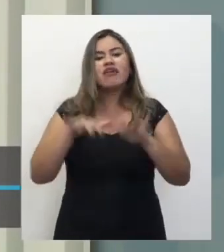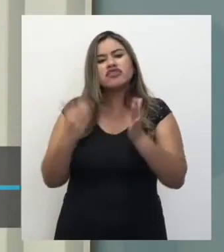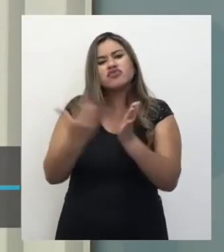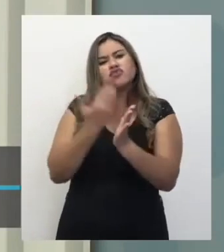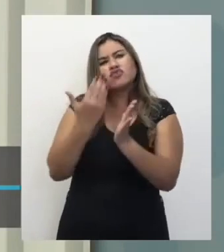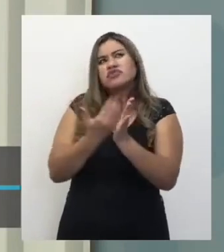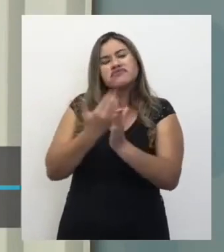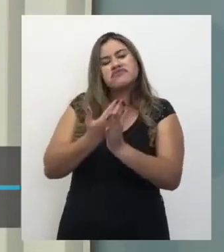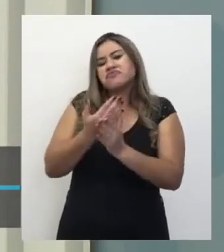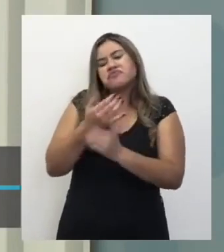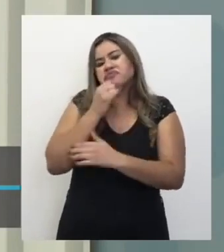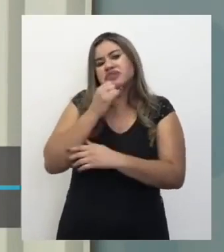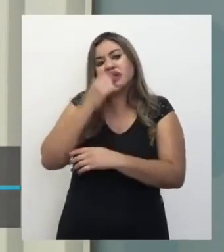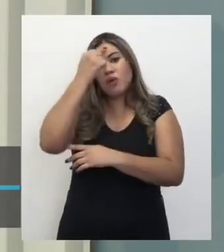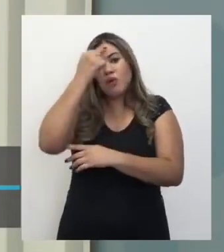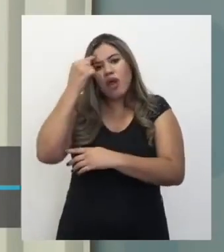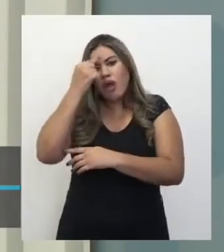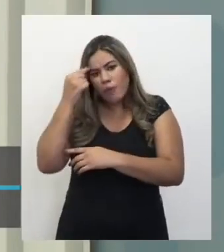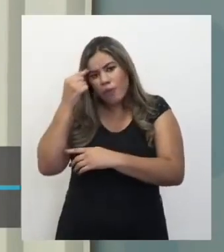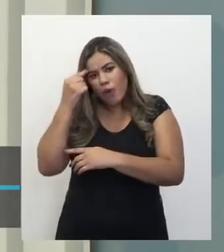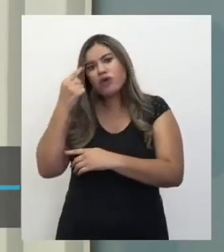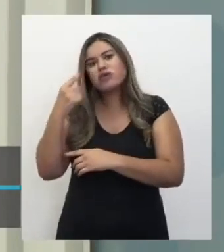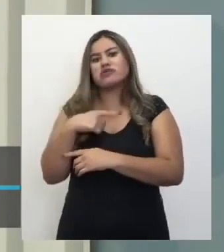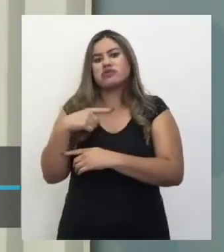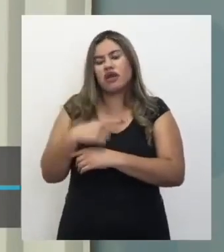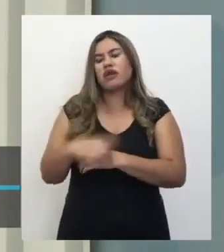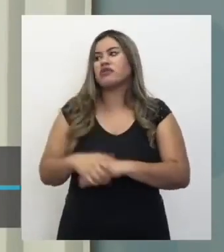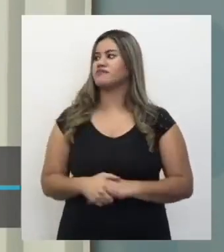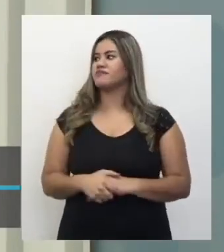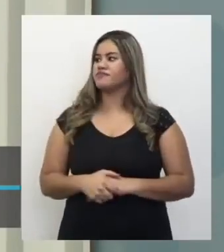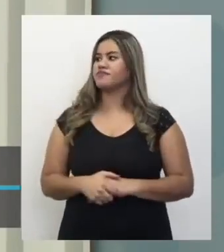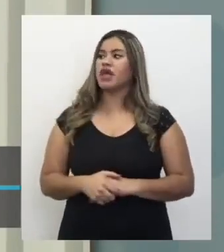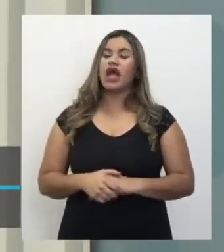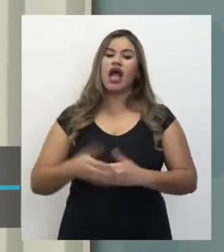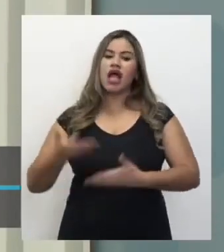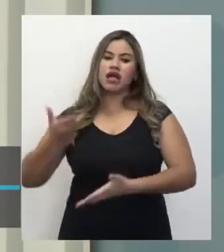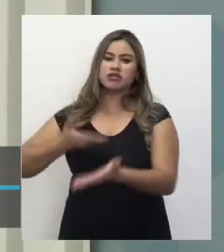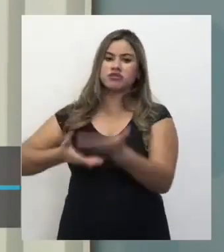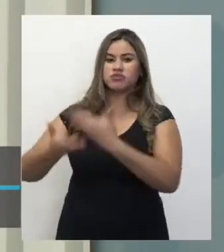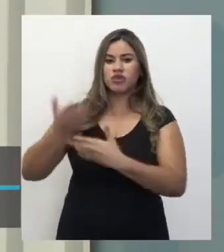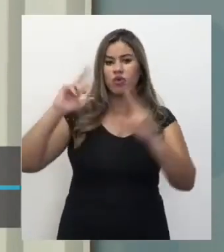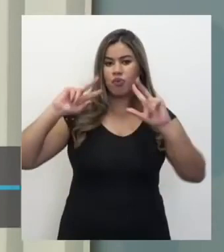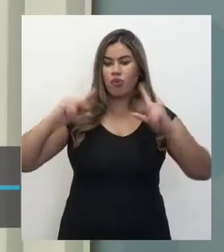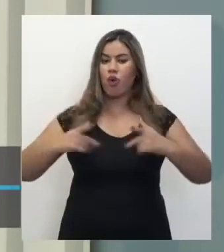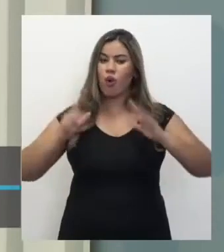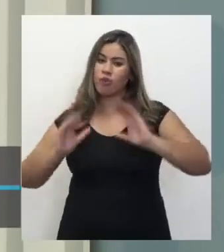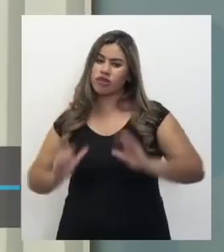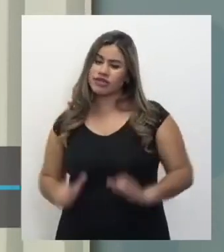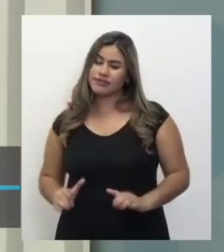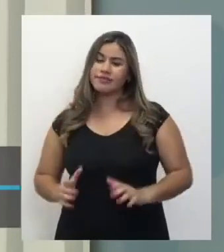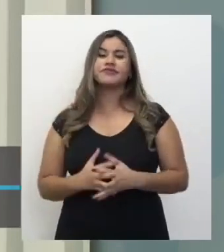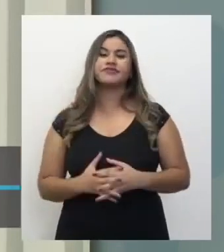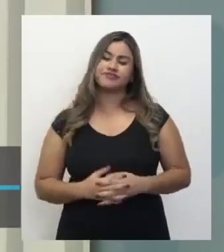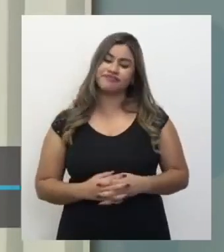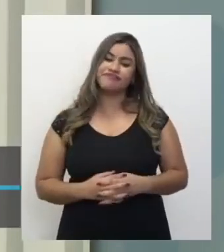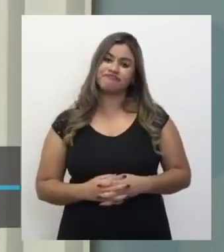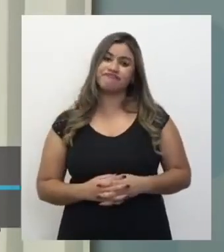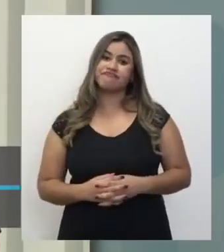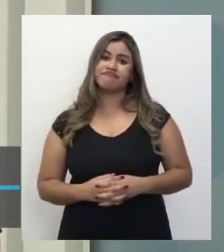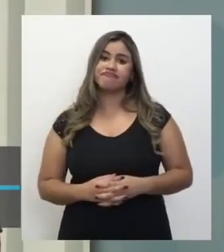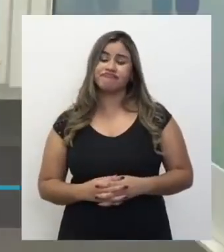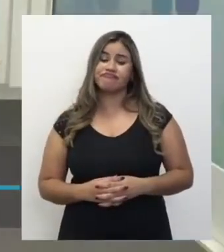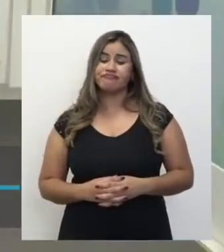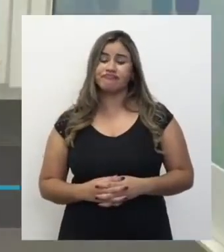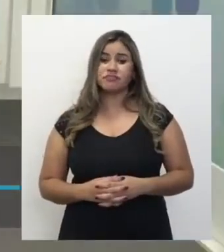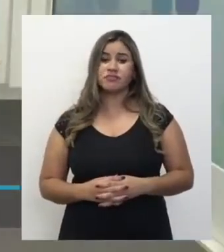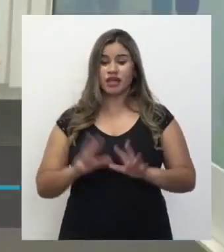Harry Potter, algo da realidade tem ali, né? Relacionamentos humanos, comportamento, né? A fantasia é outra coisa. Neste caso, né, triste. Verdade.